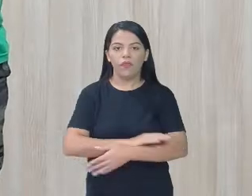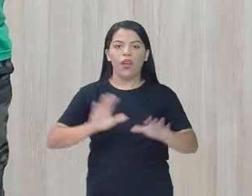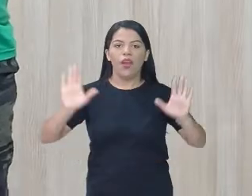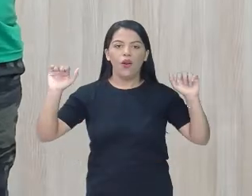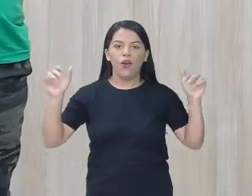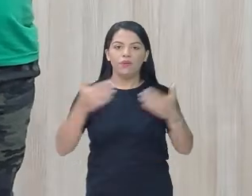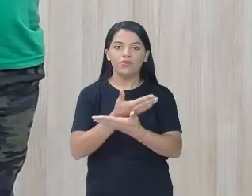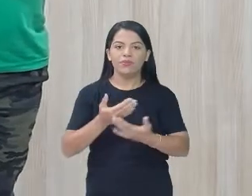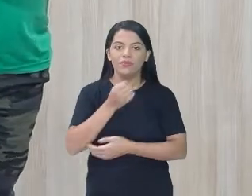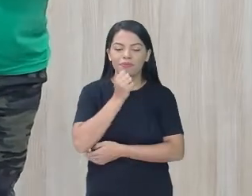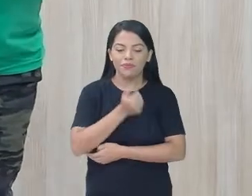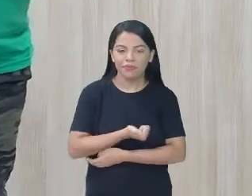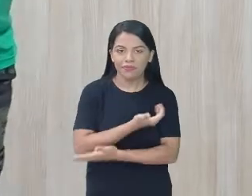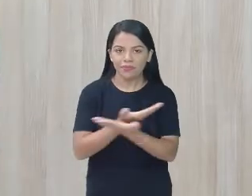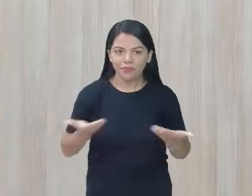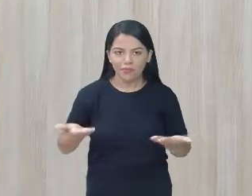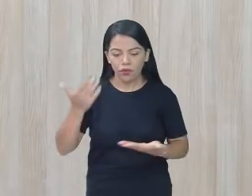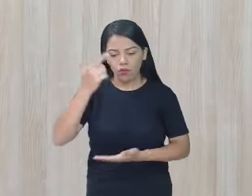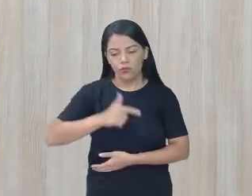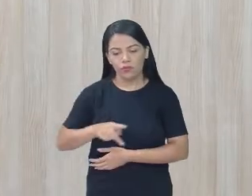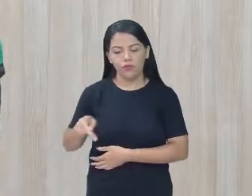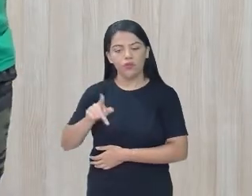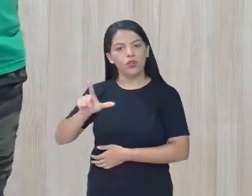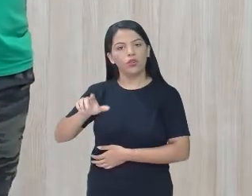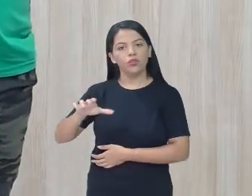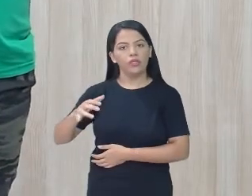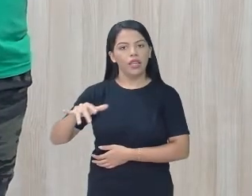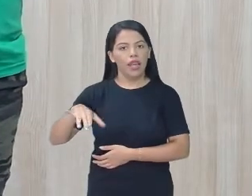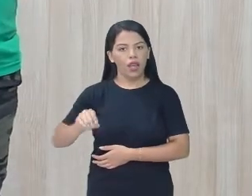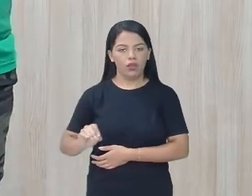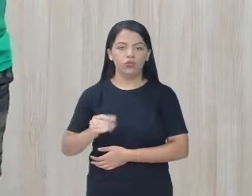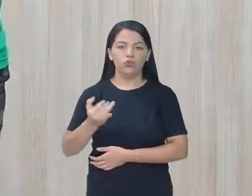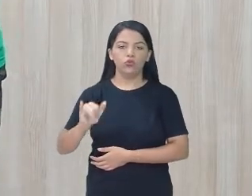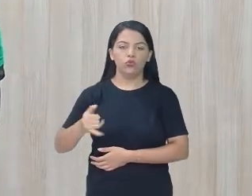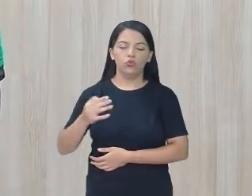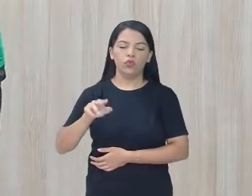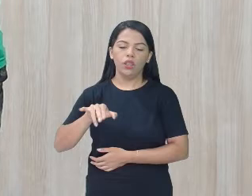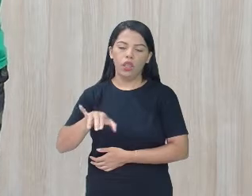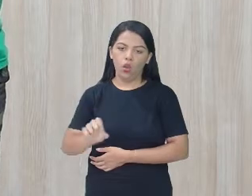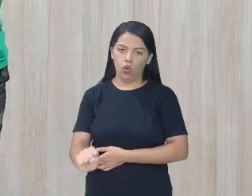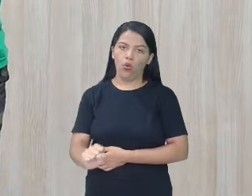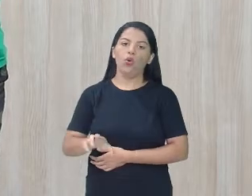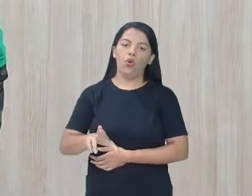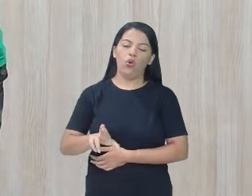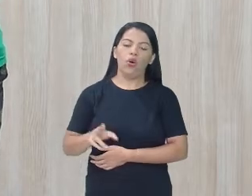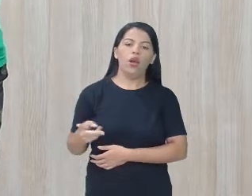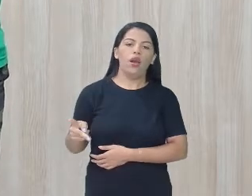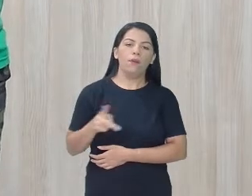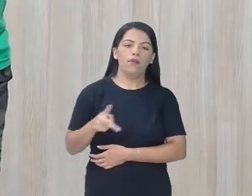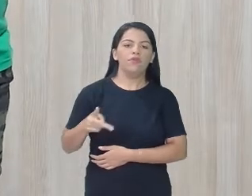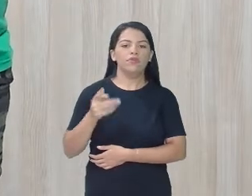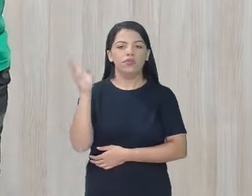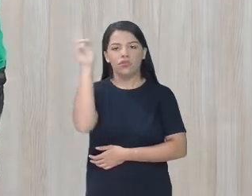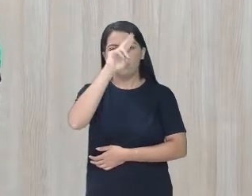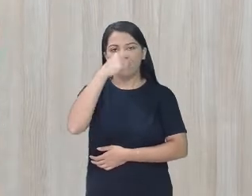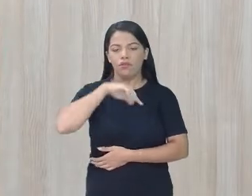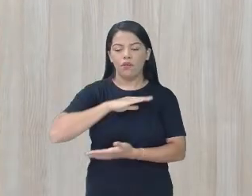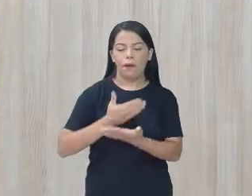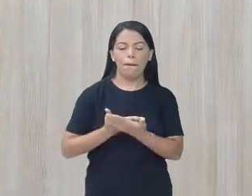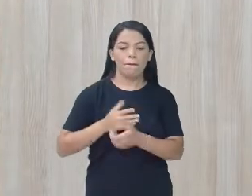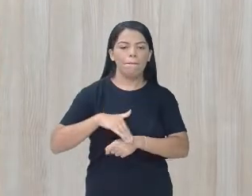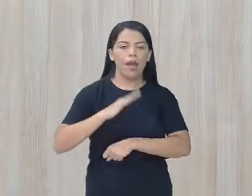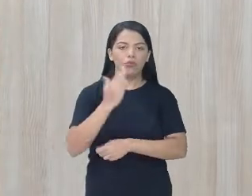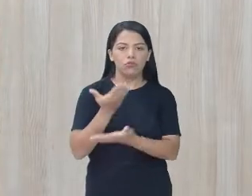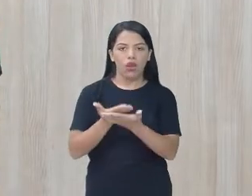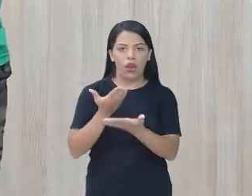Olá pessoal, tudo bom com vocês? Eu sou o professor Luciano Júnior, professor de História. Nós vamos para mais uma aula para as turmas do